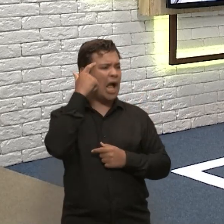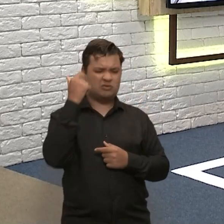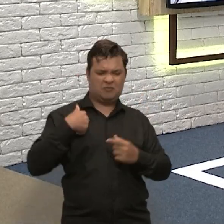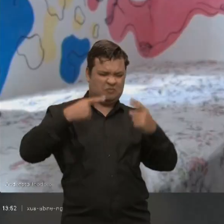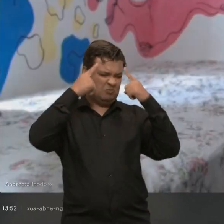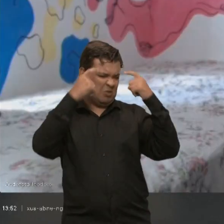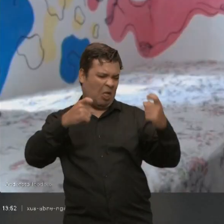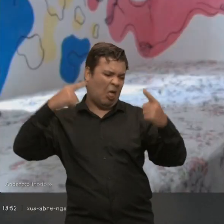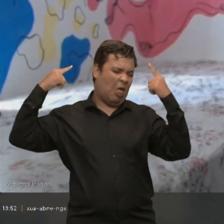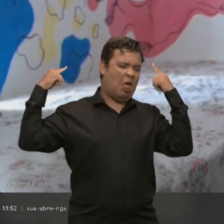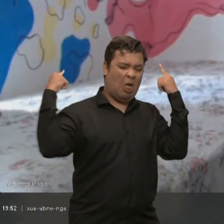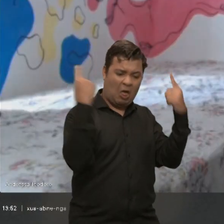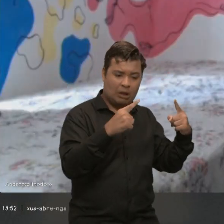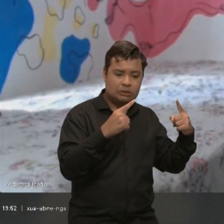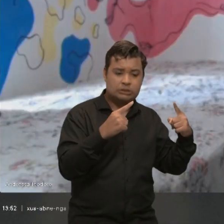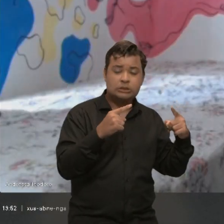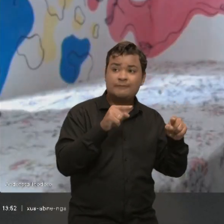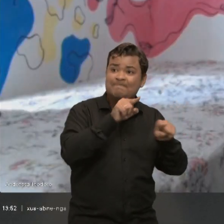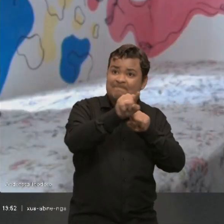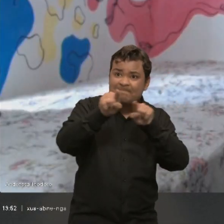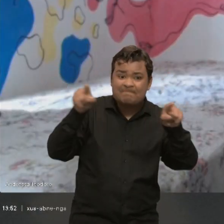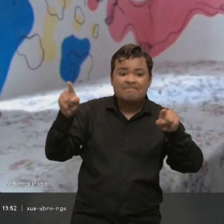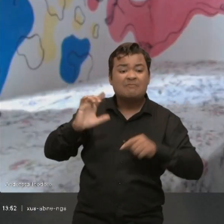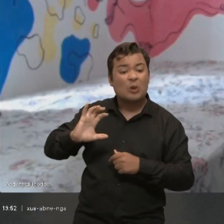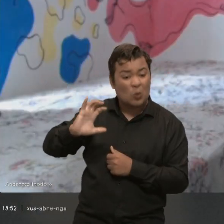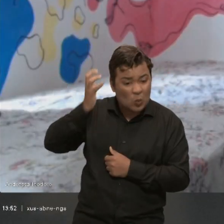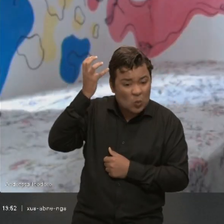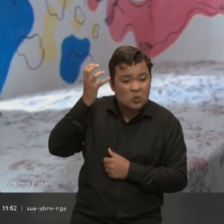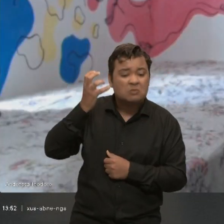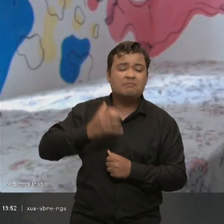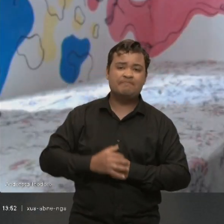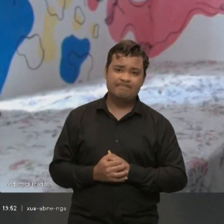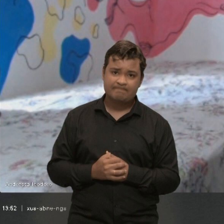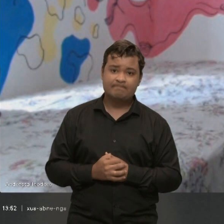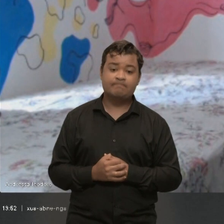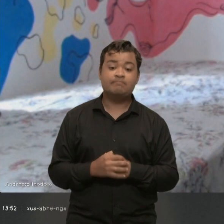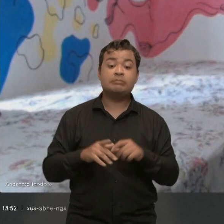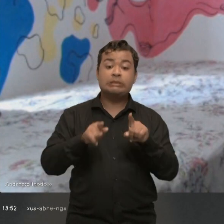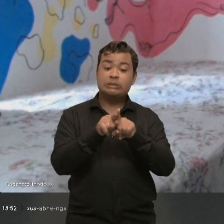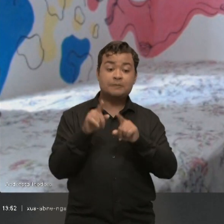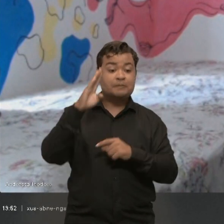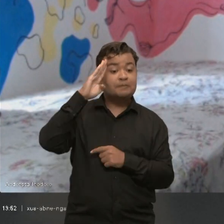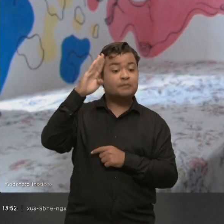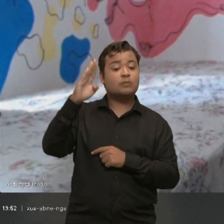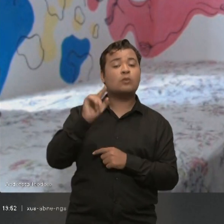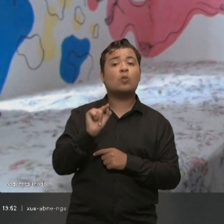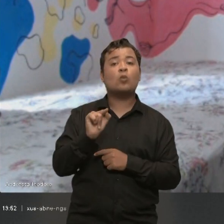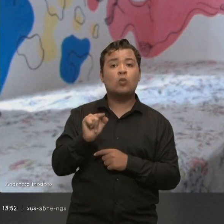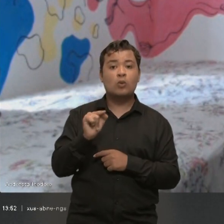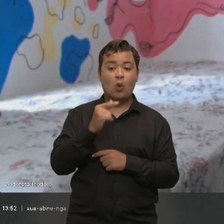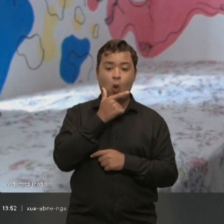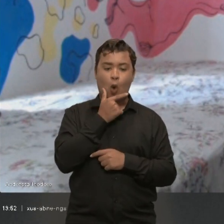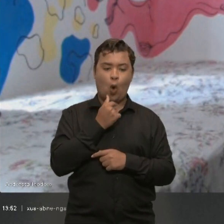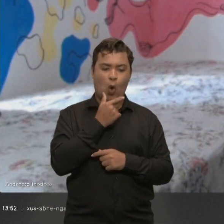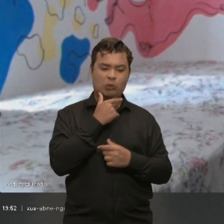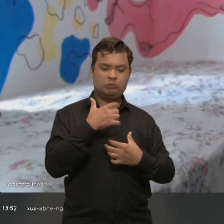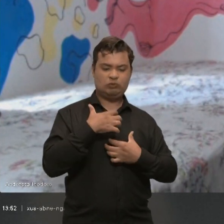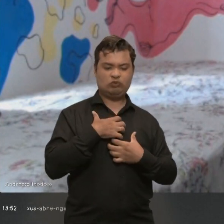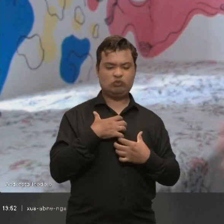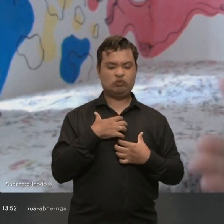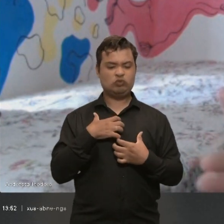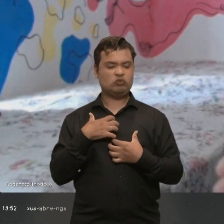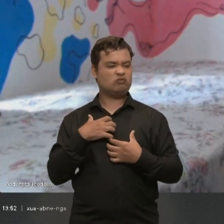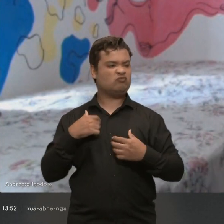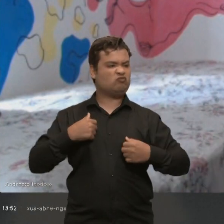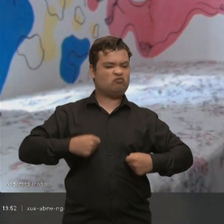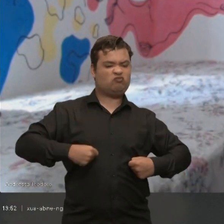violência. Isso é o que mais acontece e é mais naturalizado ainda no que diz respeito às masculinidades, né? Muito associado ao corpo